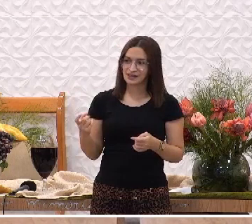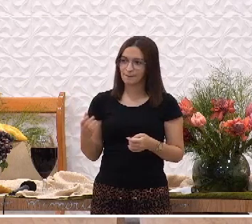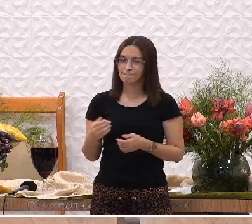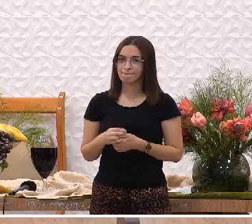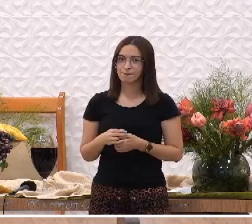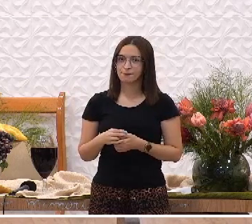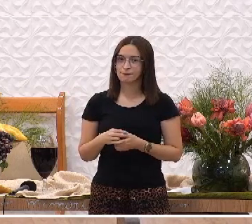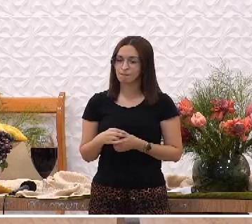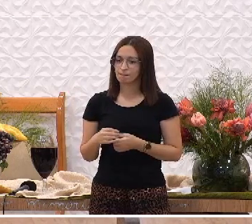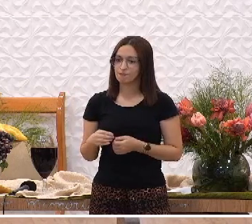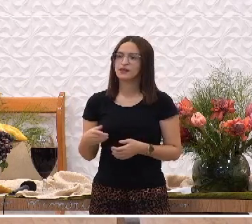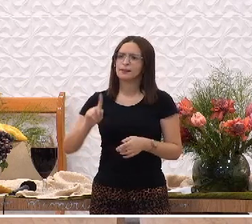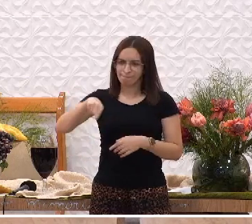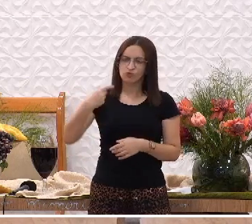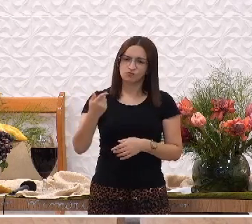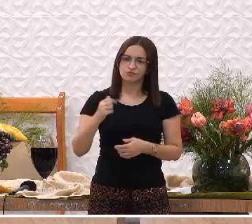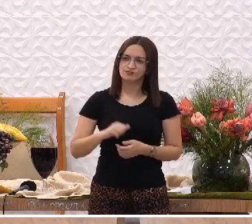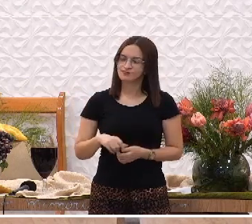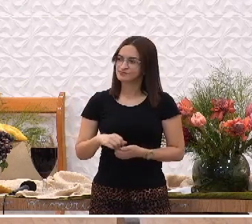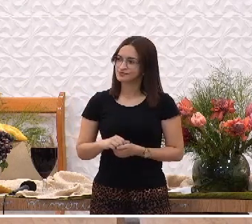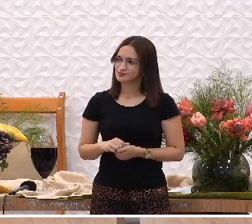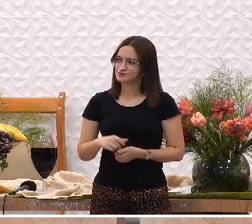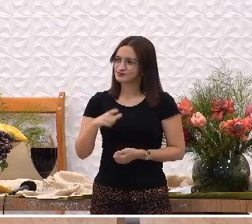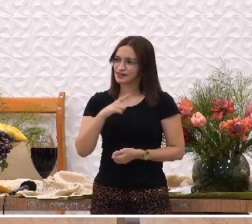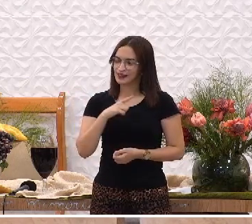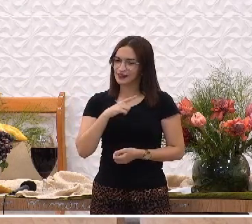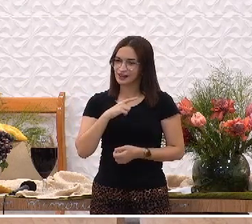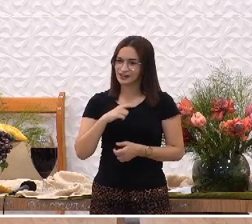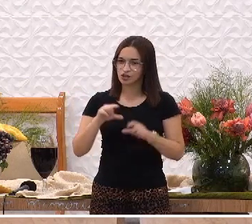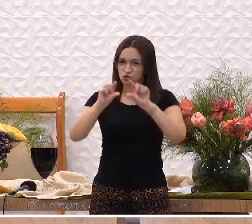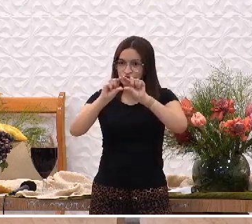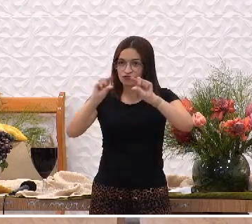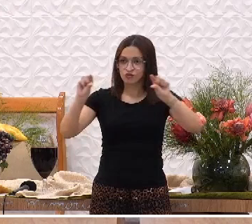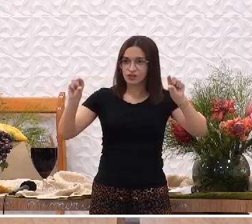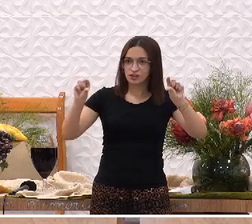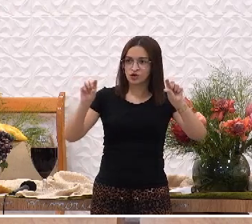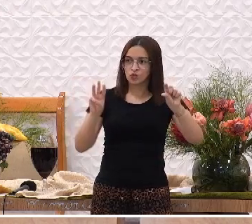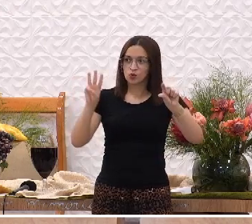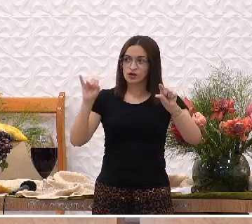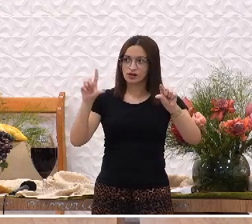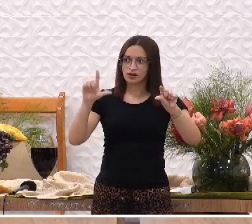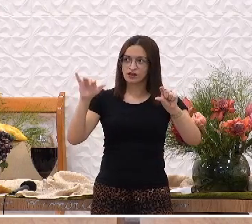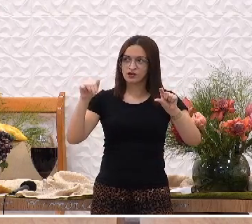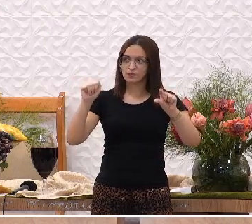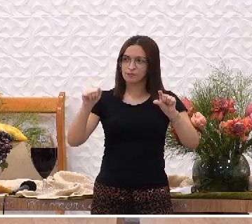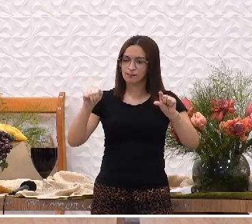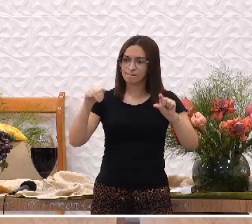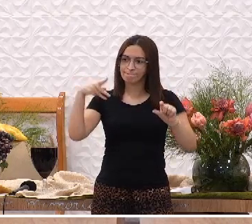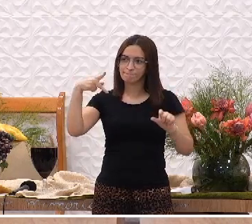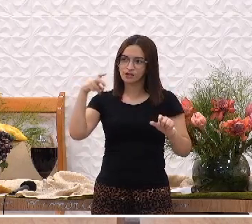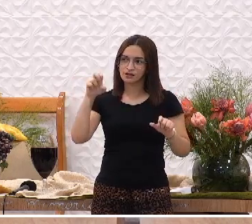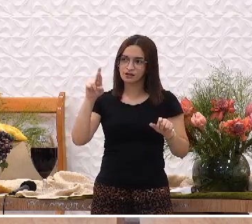passar mais um, por favor. Tem aí uma citação de William Perkins, que é um teólogo reformado, que ele diz: por